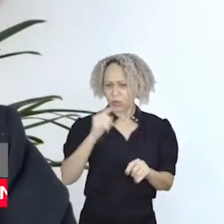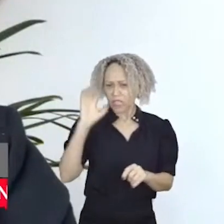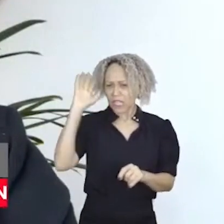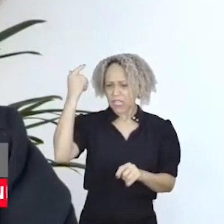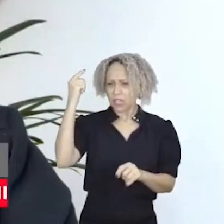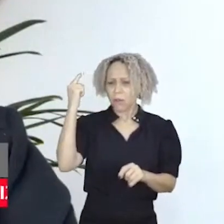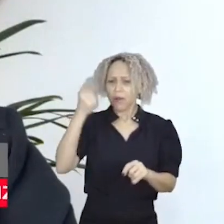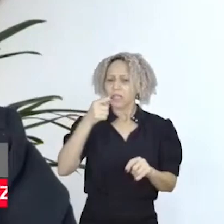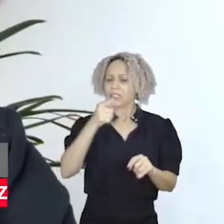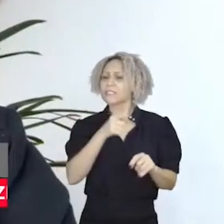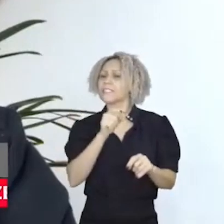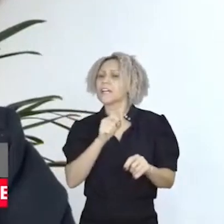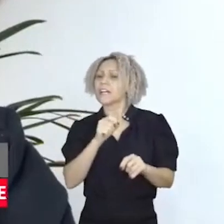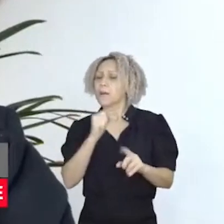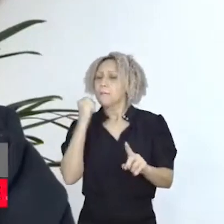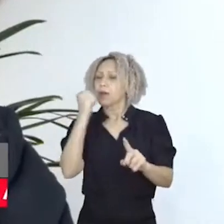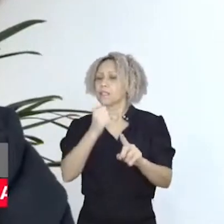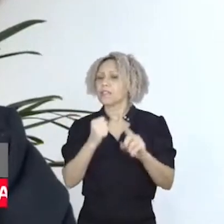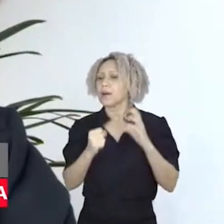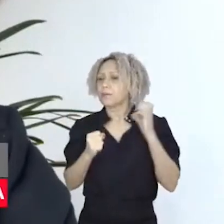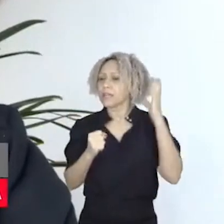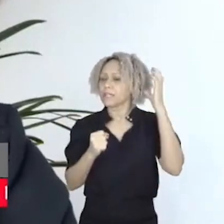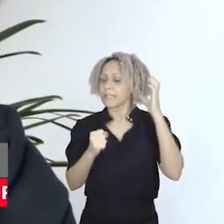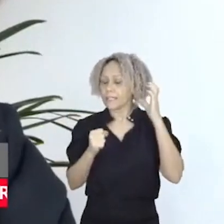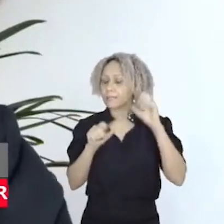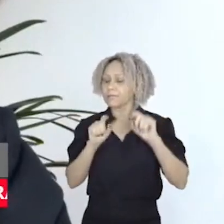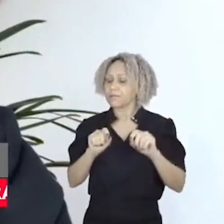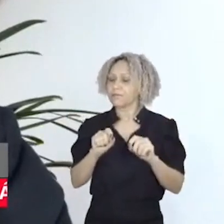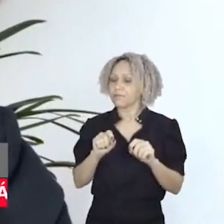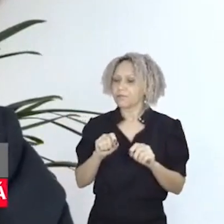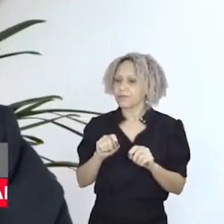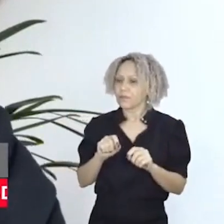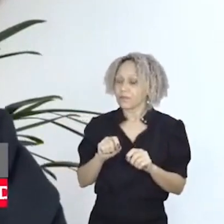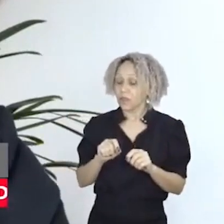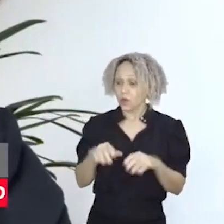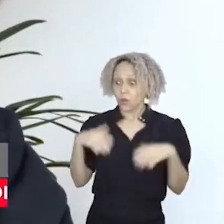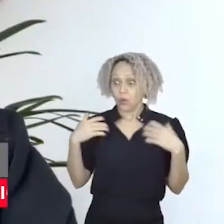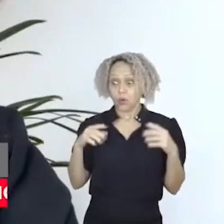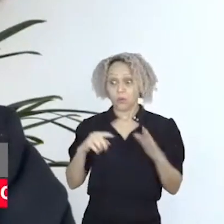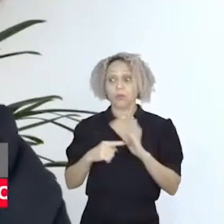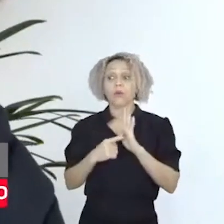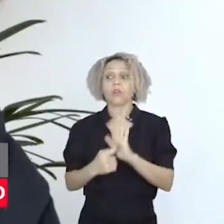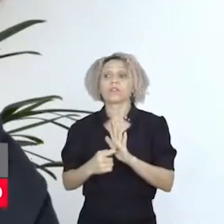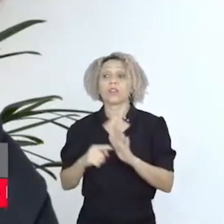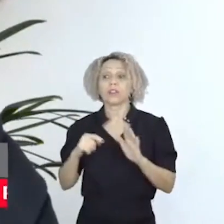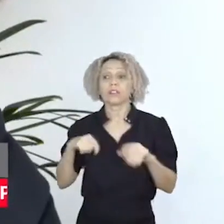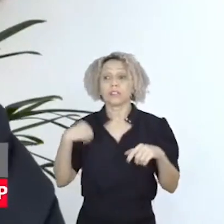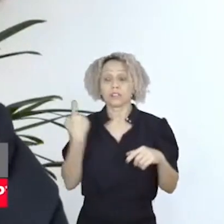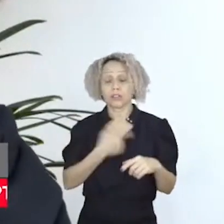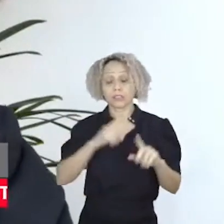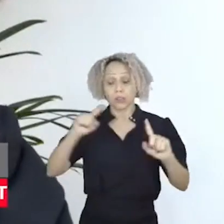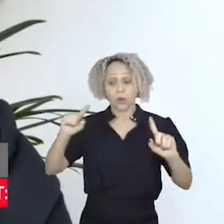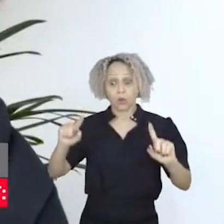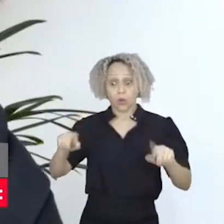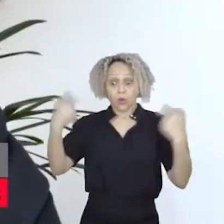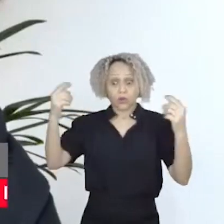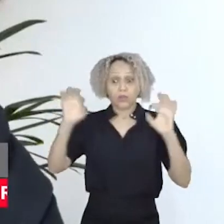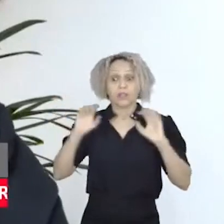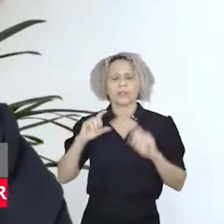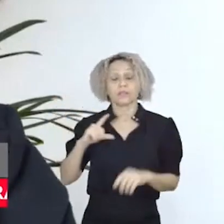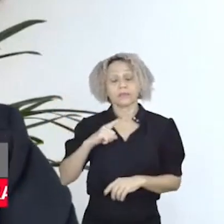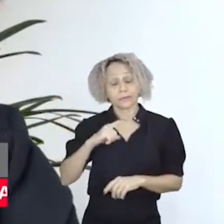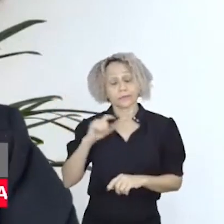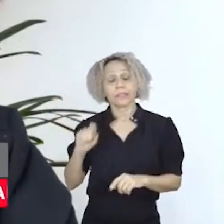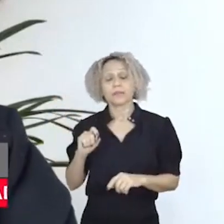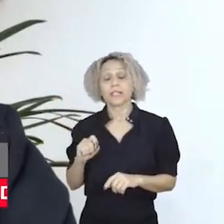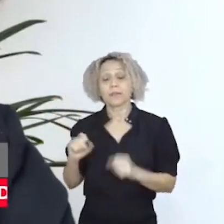o tamanho do desafio que a gente tem para garantir segurança para as mulheres na política e